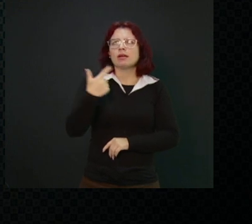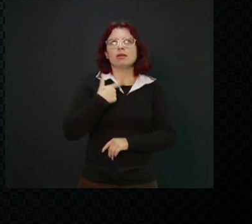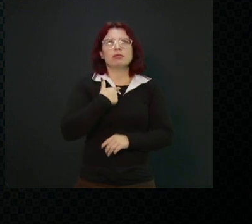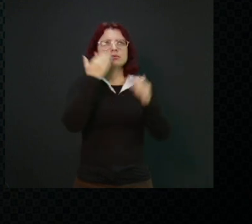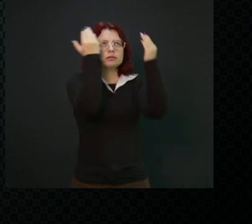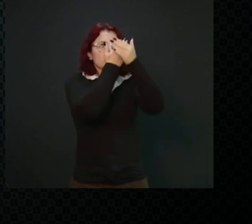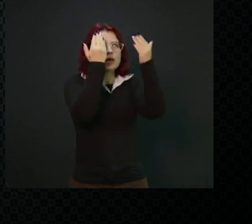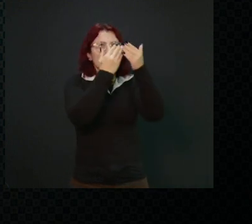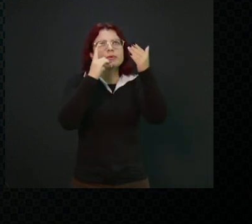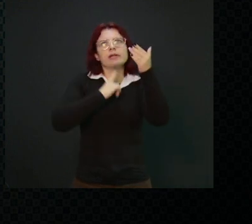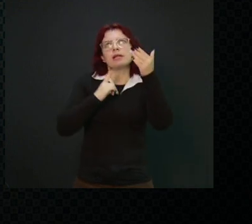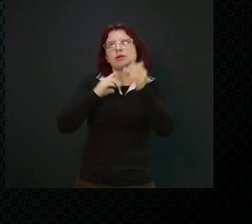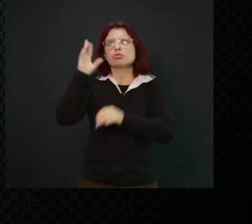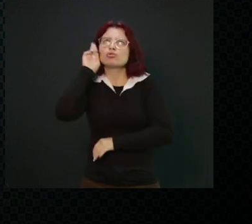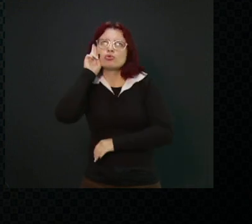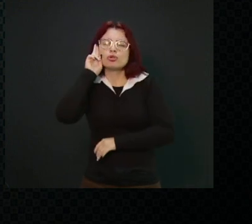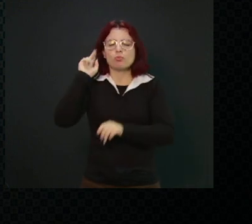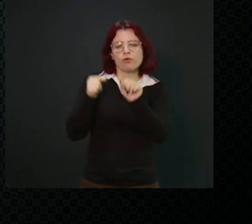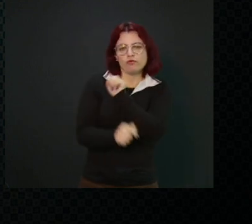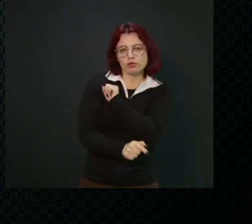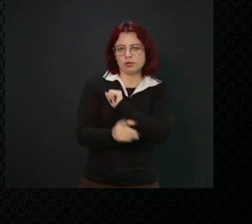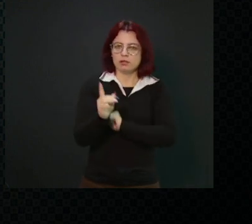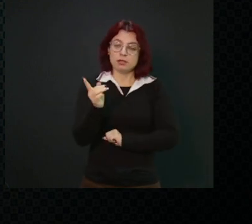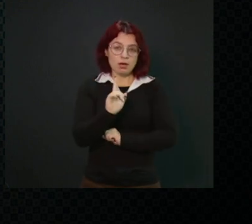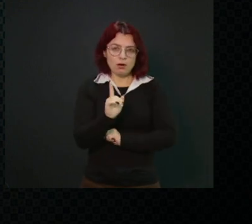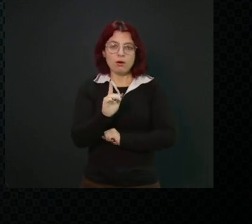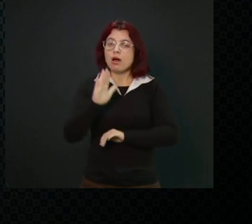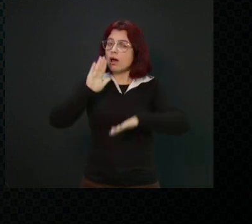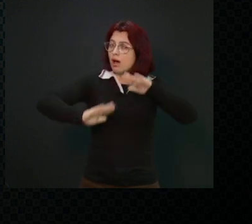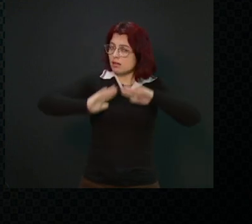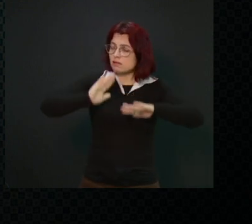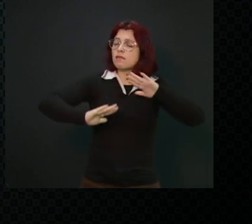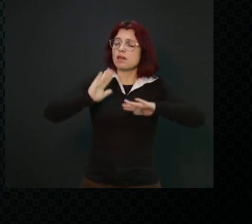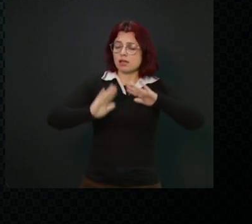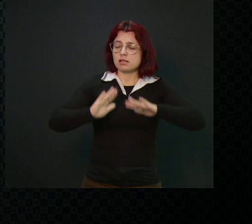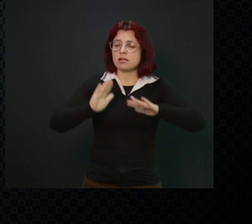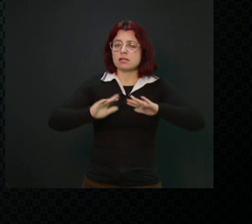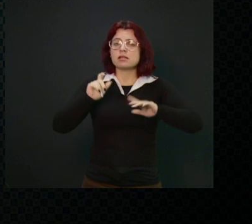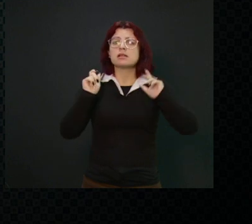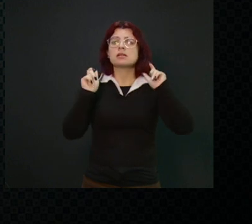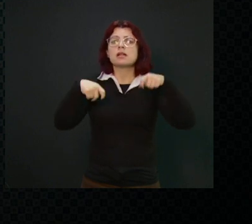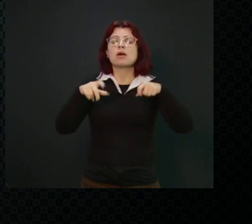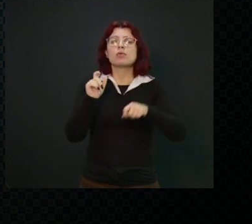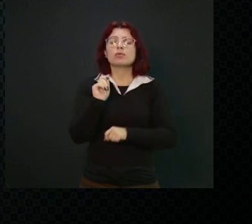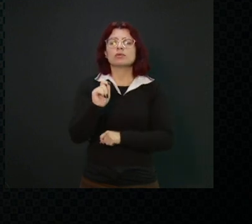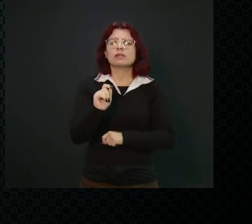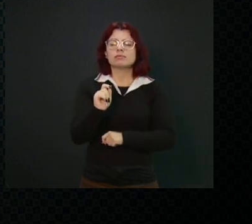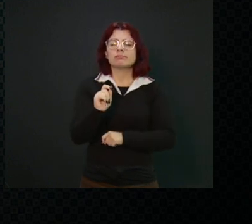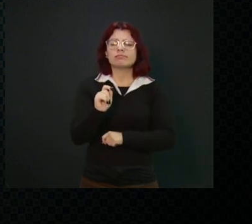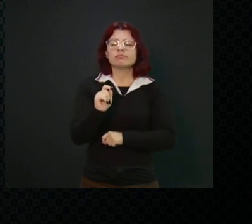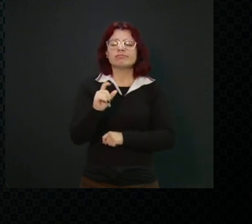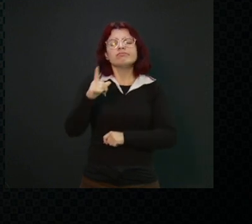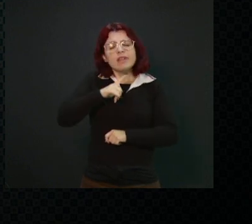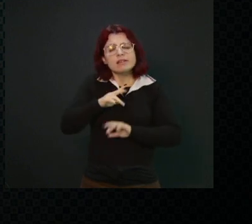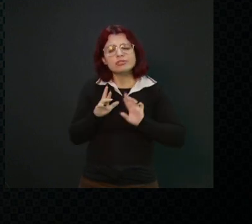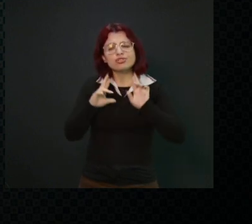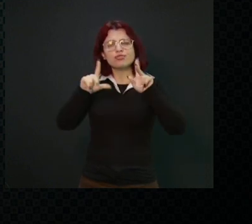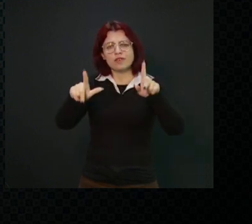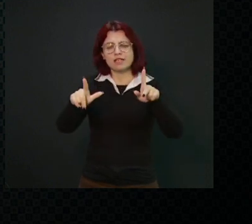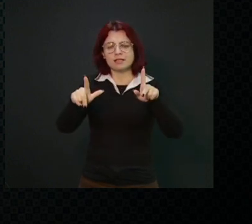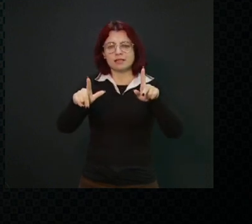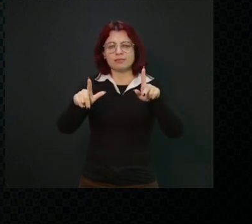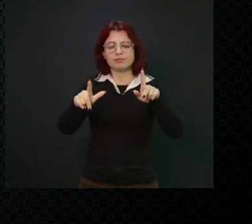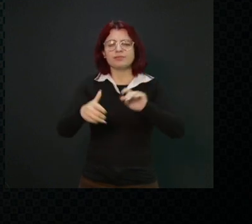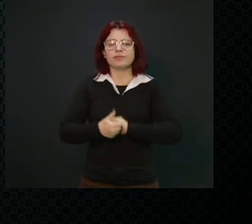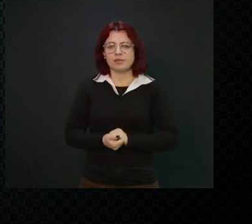cego e tem uma surdez profunda. Ele pode ter, né, essas diferenças, né, que